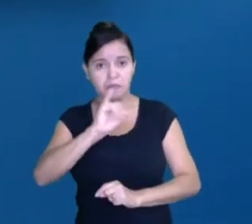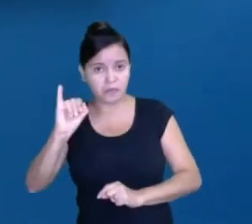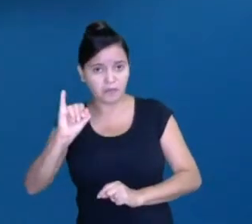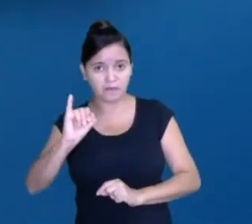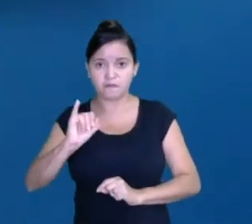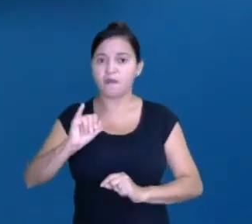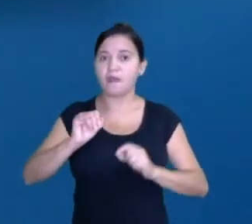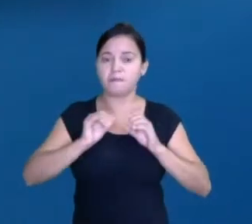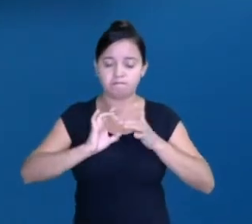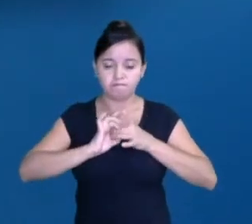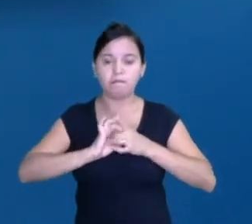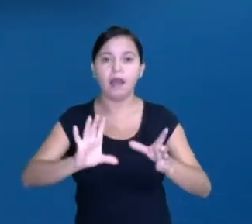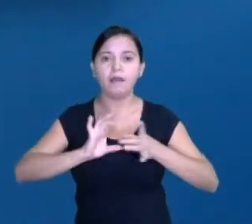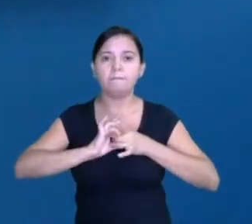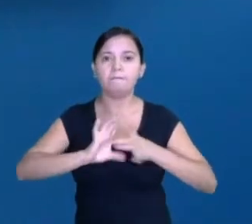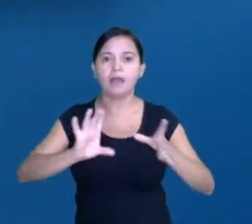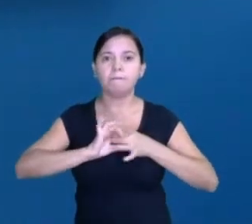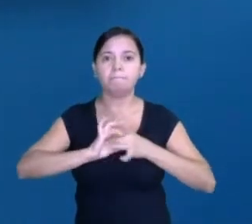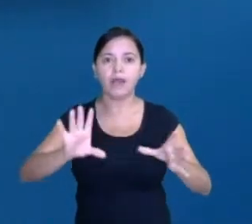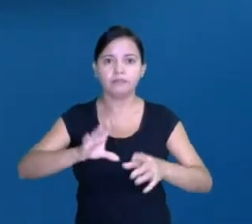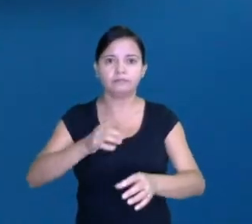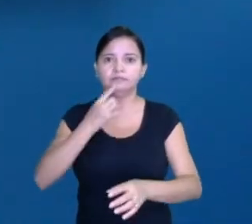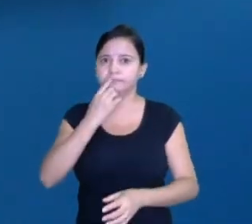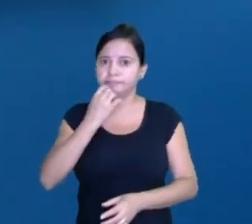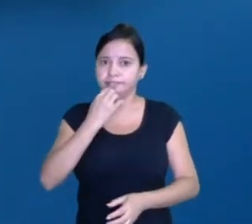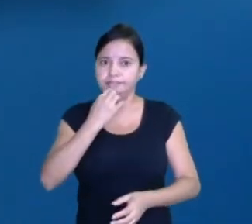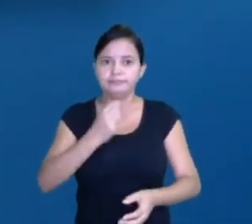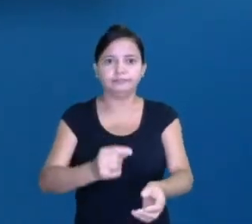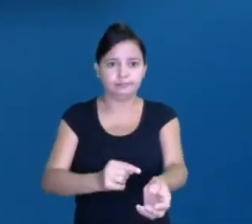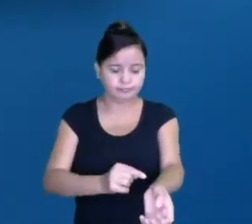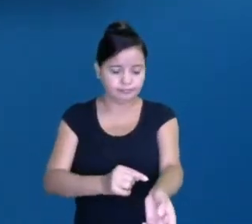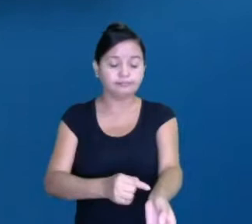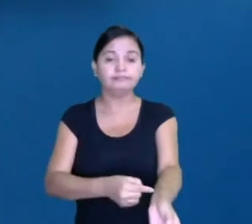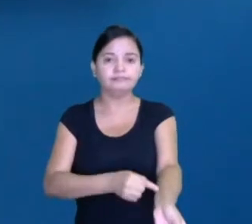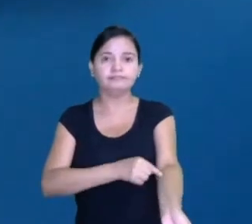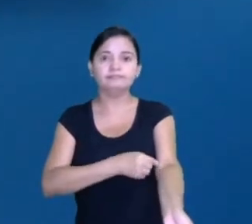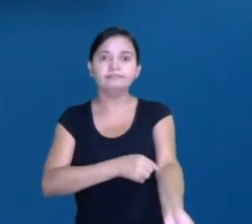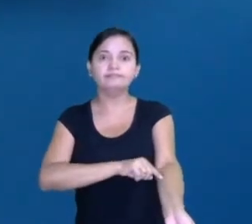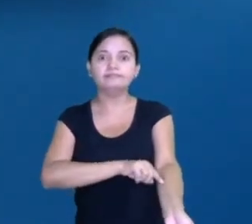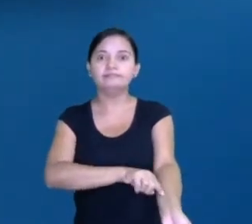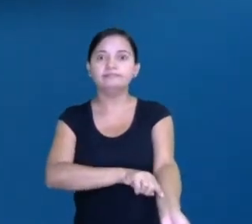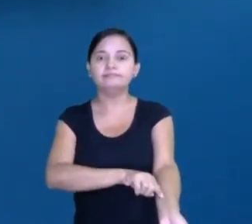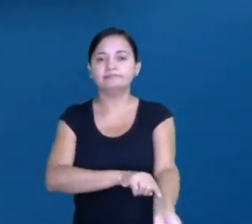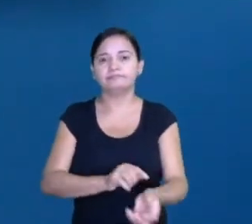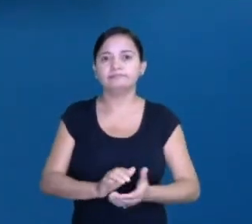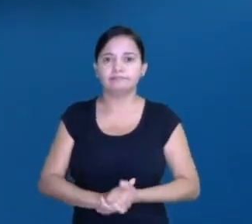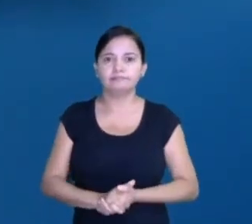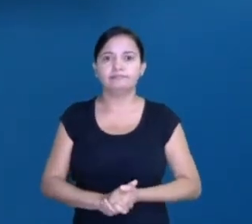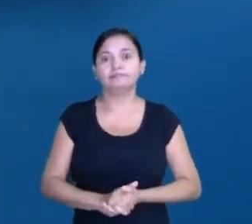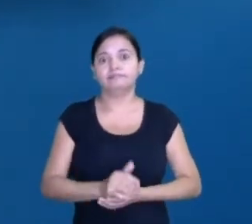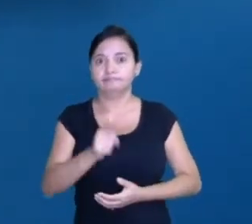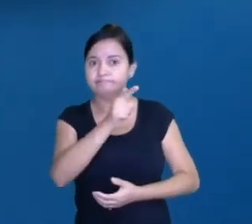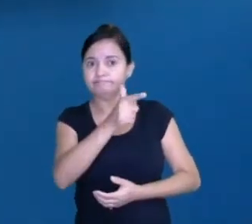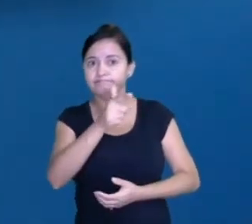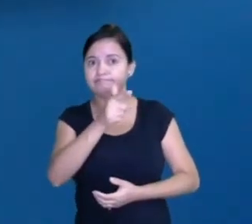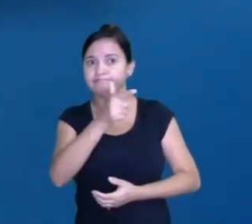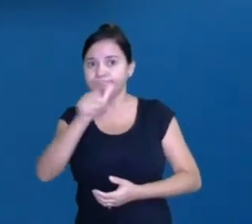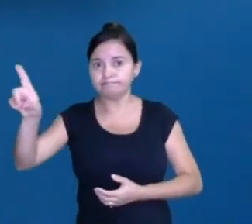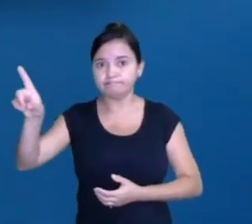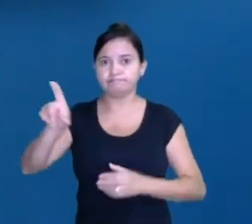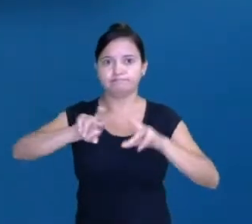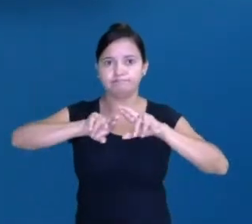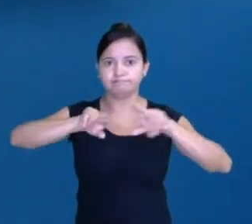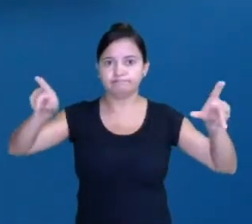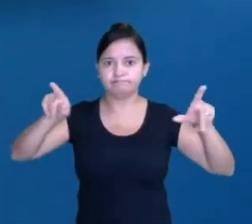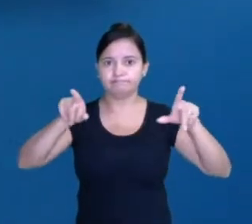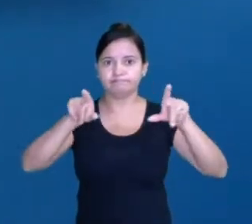né, a sua molécula, direto na corrente sanguínea. Já quando eu falo do sistema exócrino, ele vai jogar ou para fora